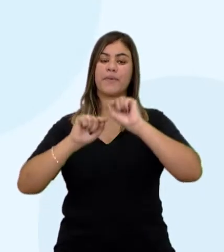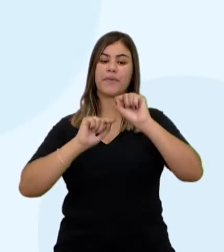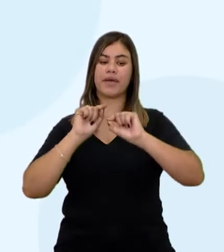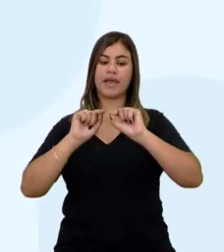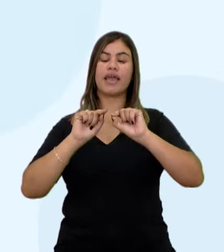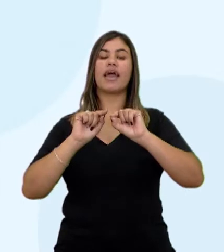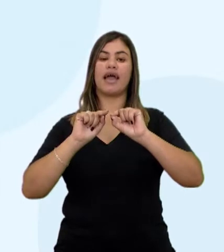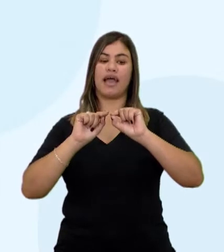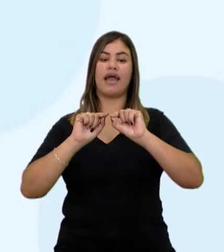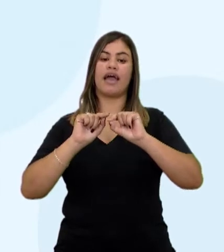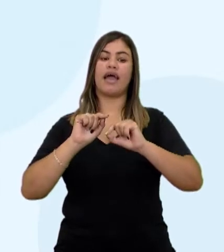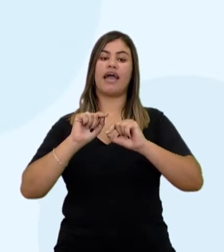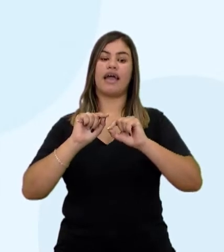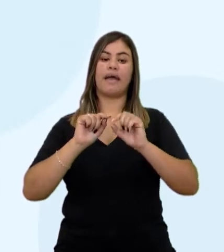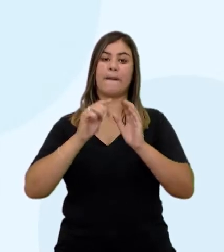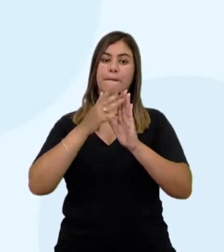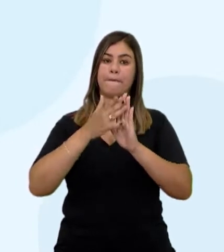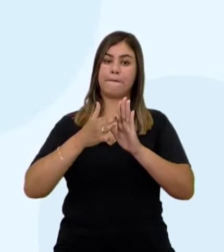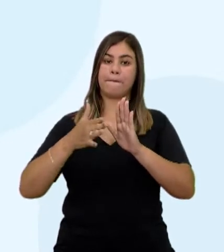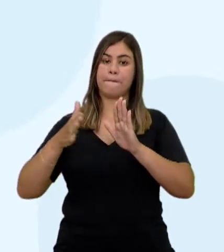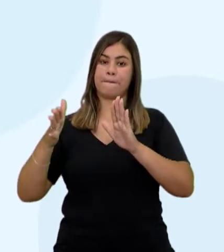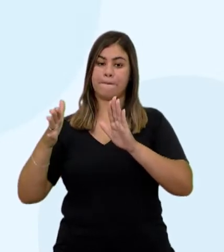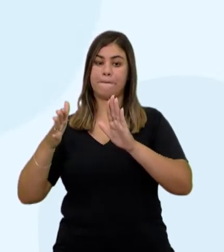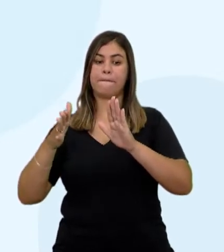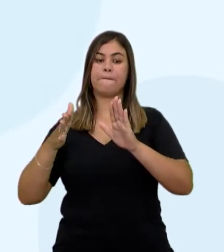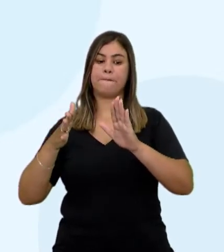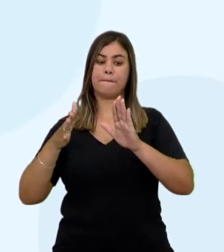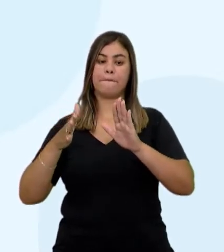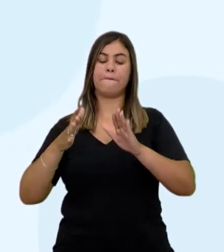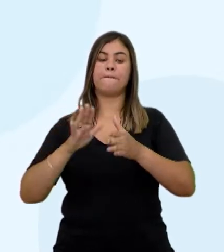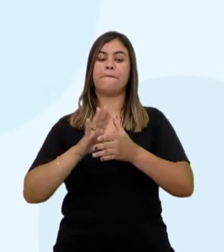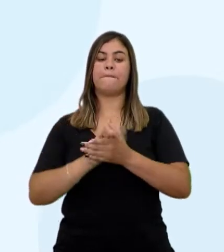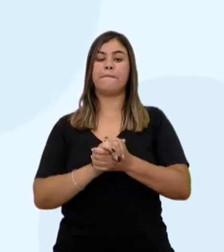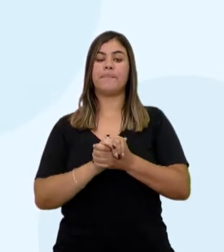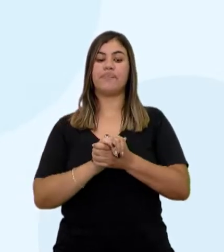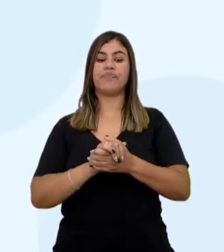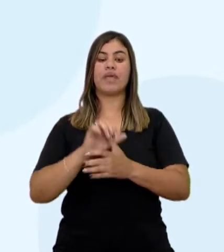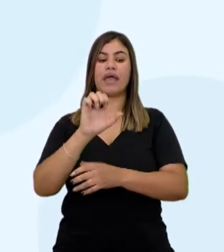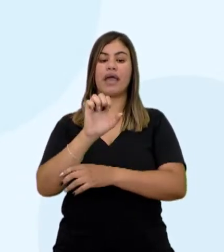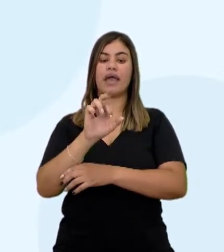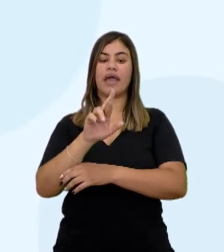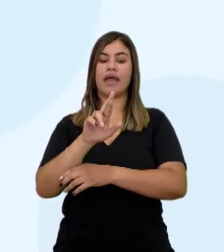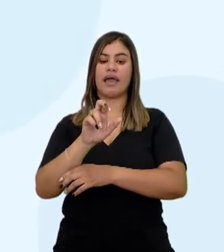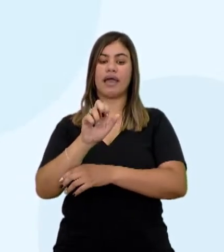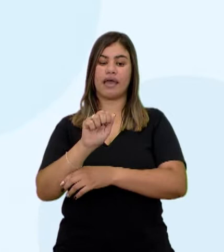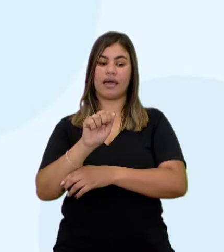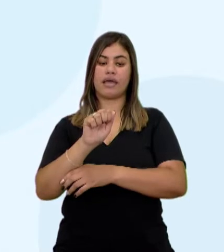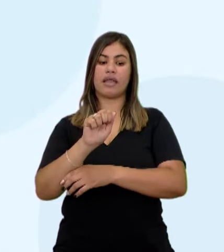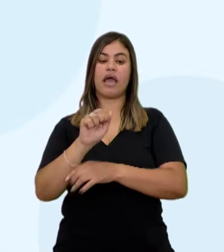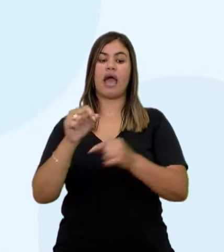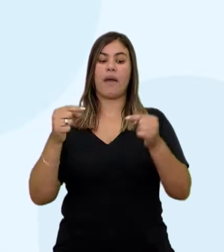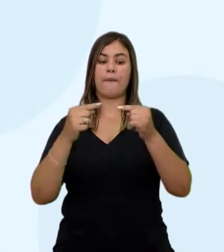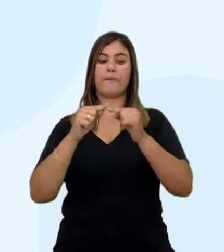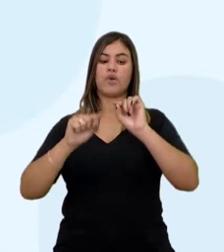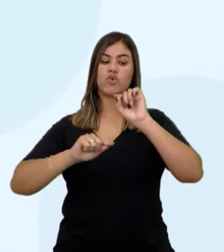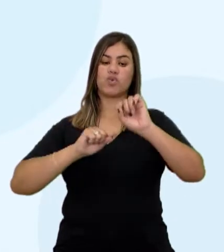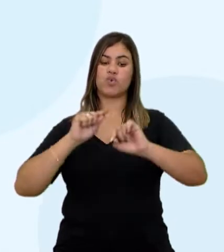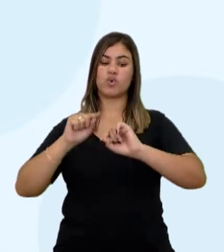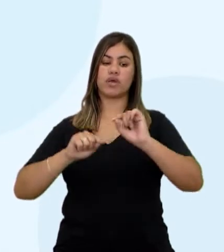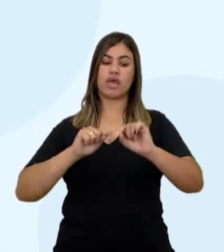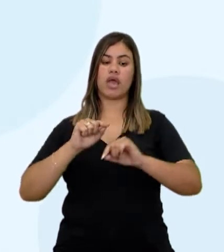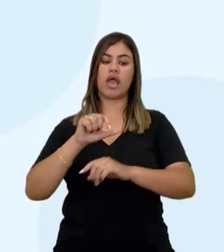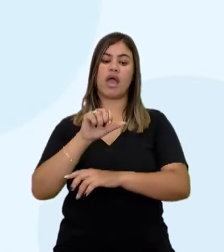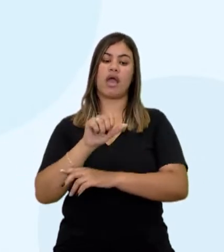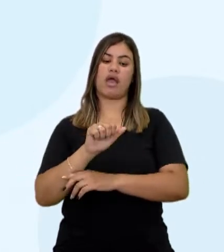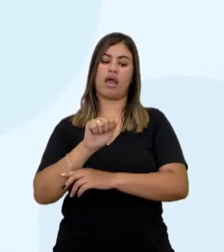parte da era pré-cambriana, né, o Adiano, o Arqueano, né, e o Proterozoico, né? Então, como eu falei